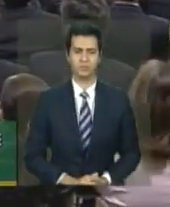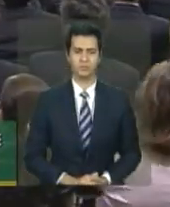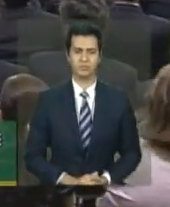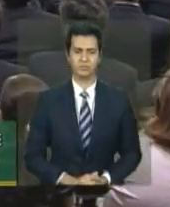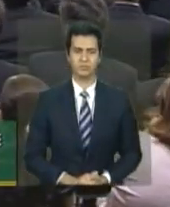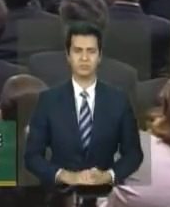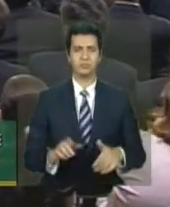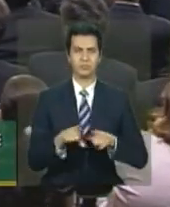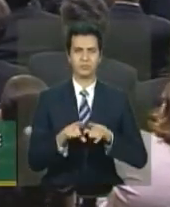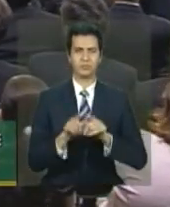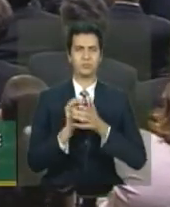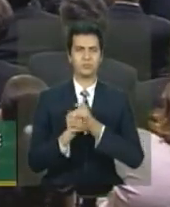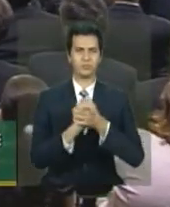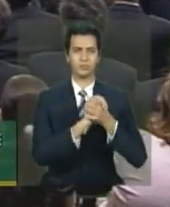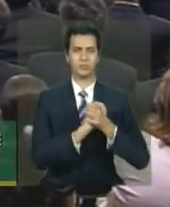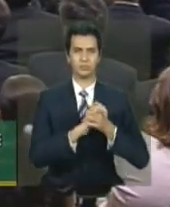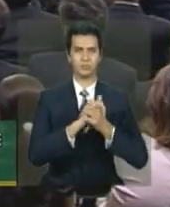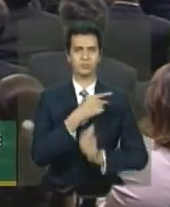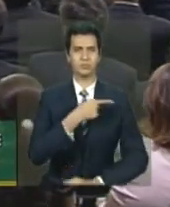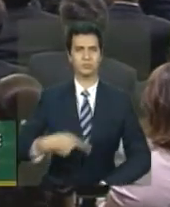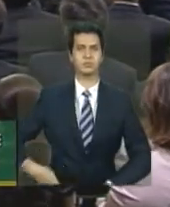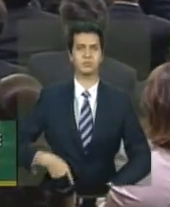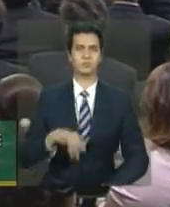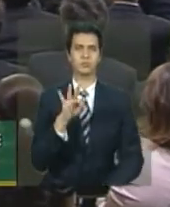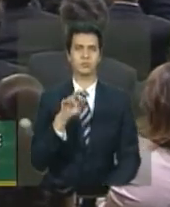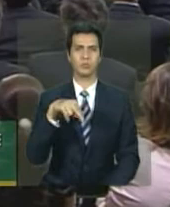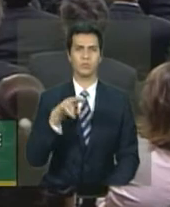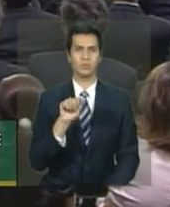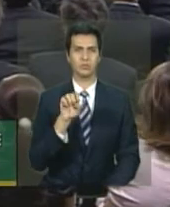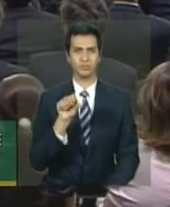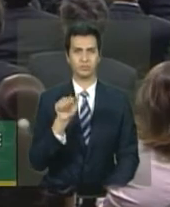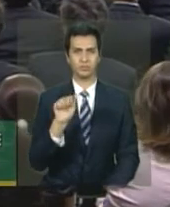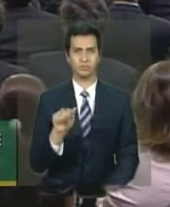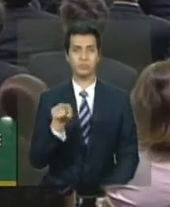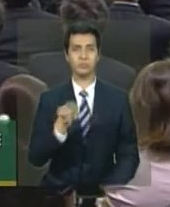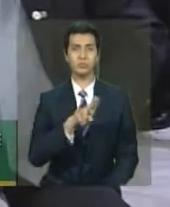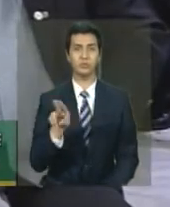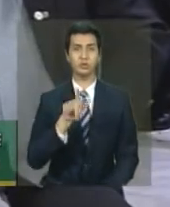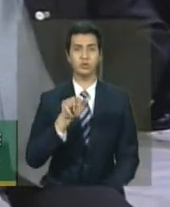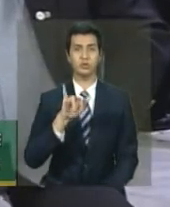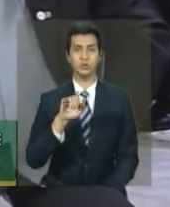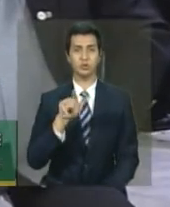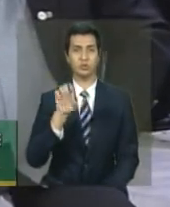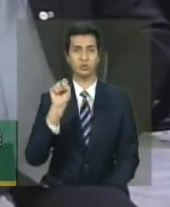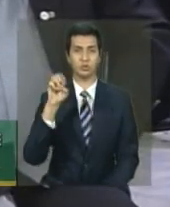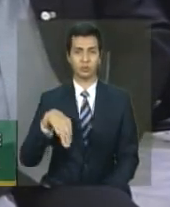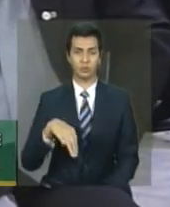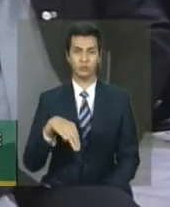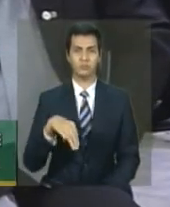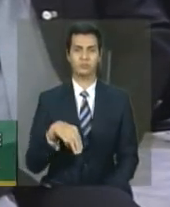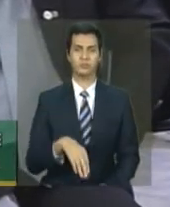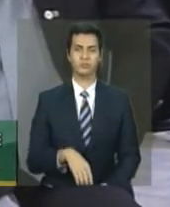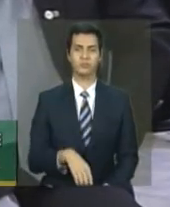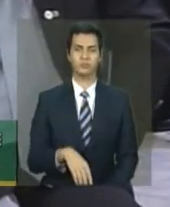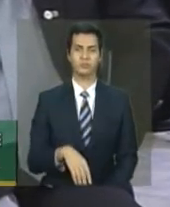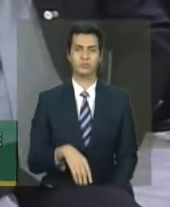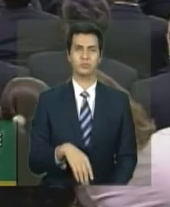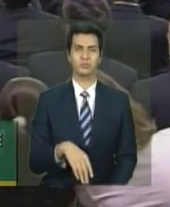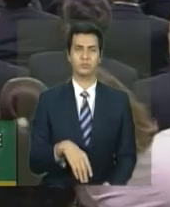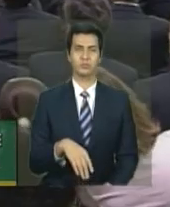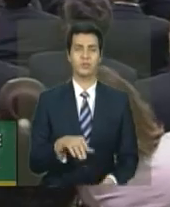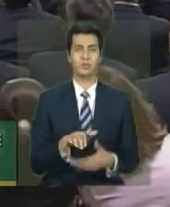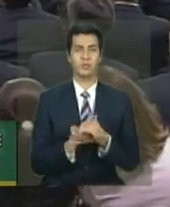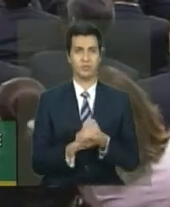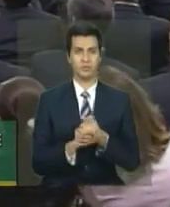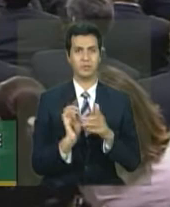Cumprimentar o presidente da FUNASA, o Gilson de Carvalho Queiroz Filho. Cumprimentar